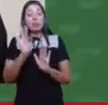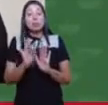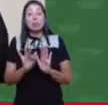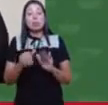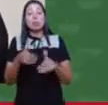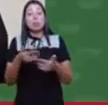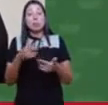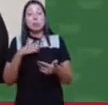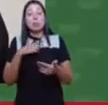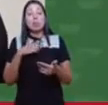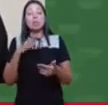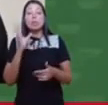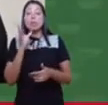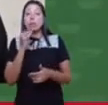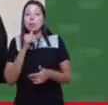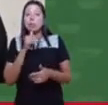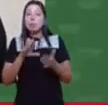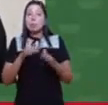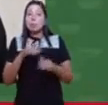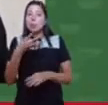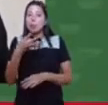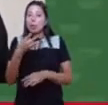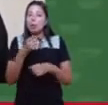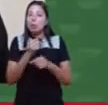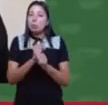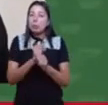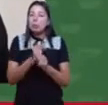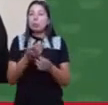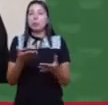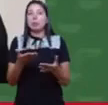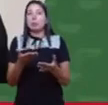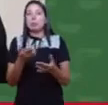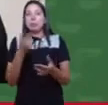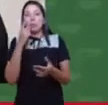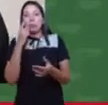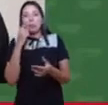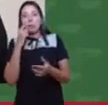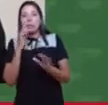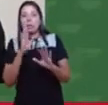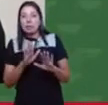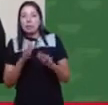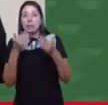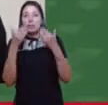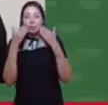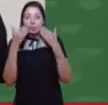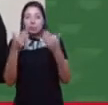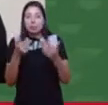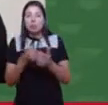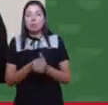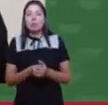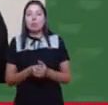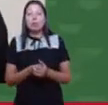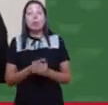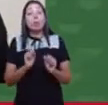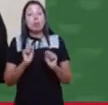e ela tem que durar pelo menos 4 anos, visto que assim se apresentaram.